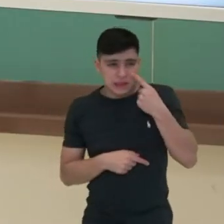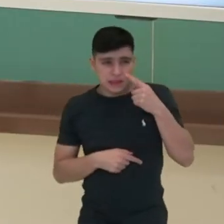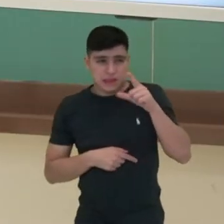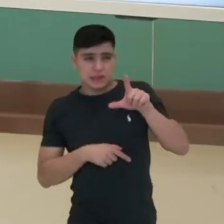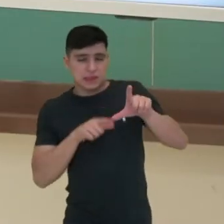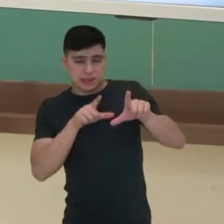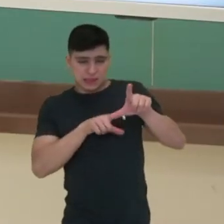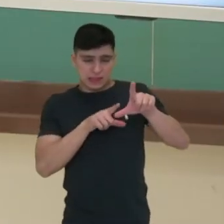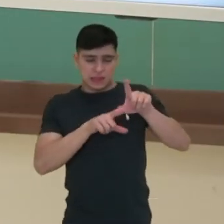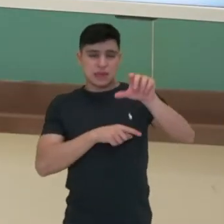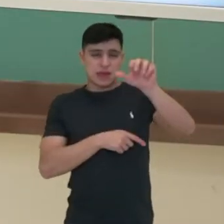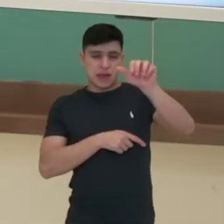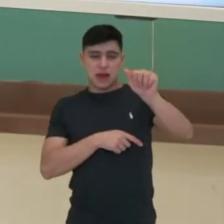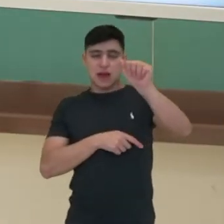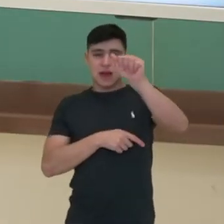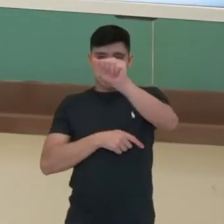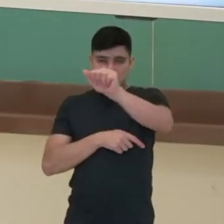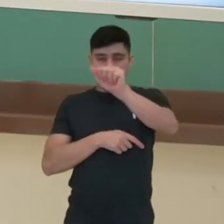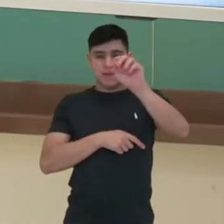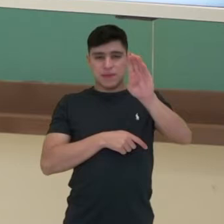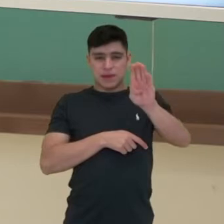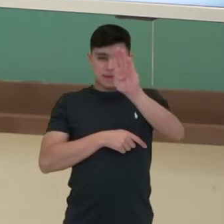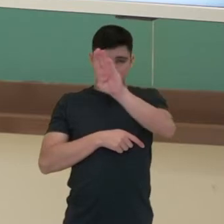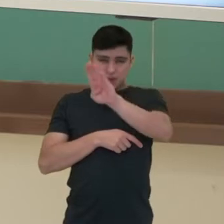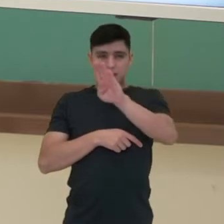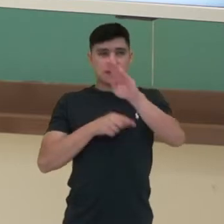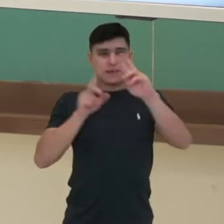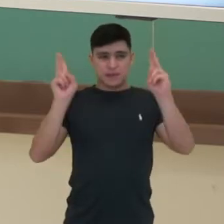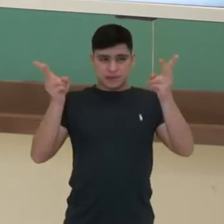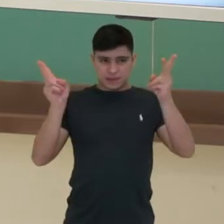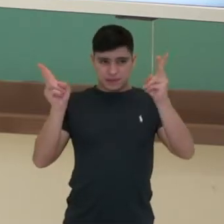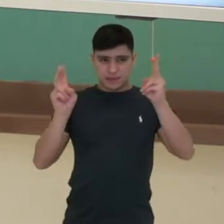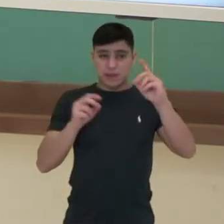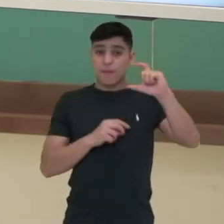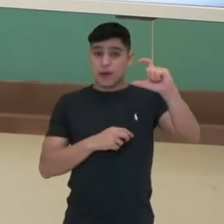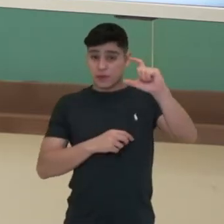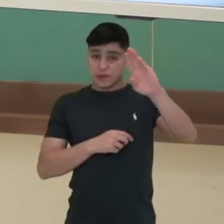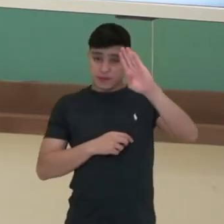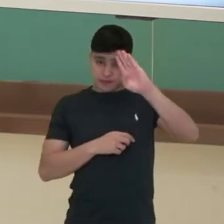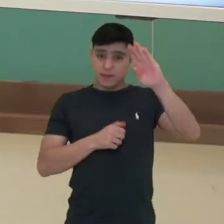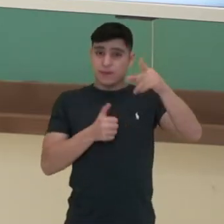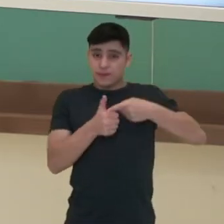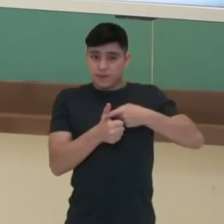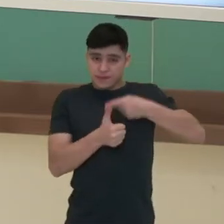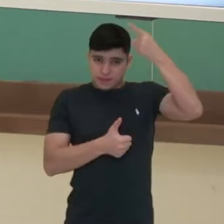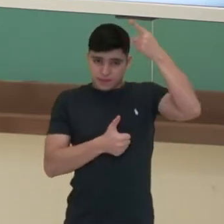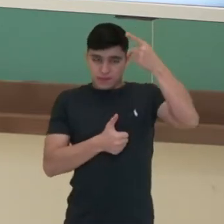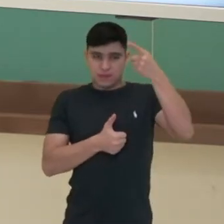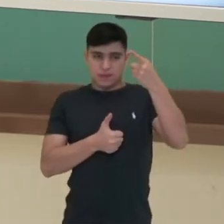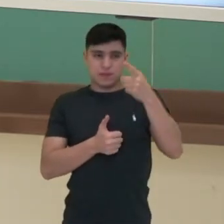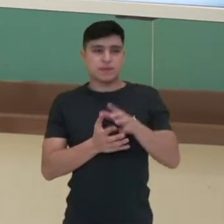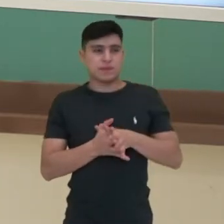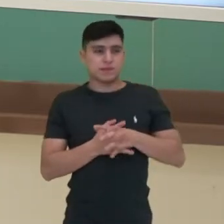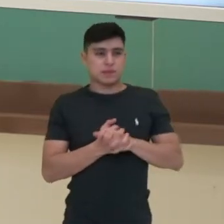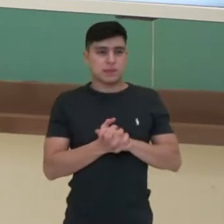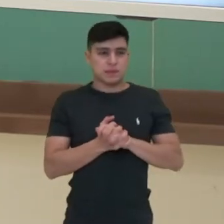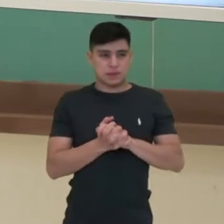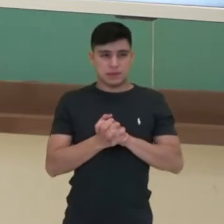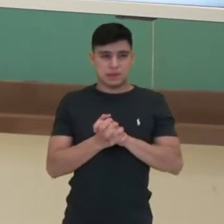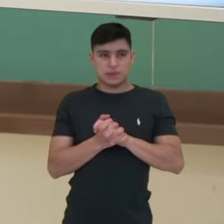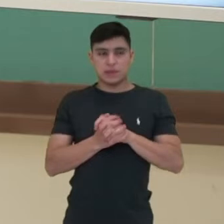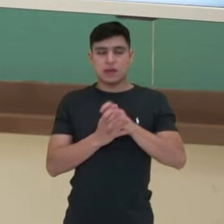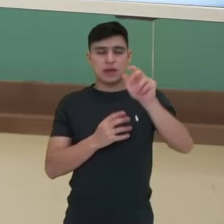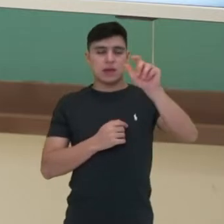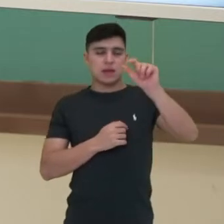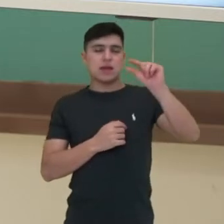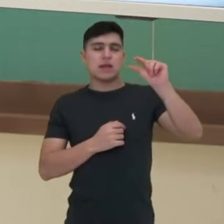A, B com B, sempre maiúscula de cada letra na frente, para não confundir apenas, né? Você pode até deixar invertido. Em vez de azão,